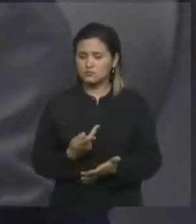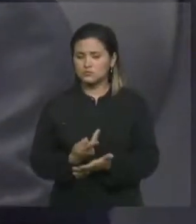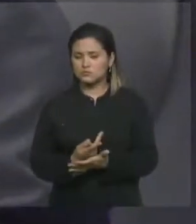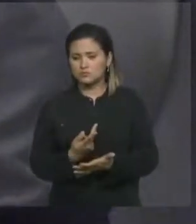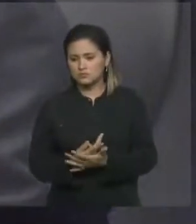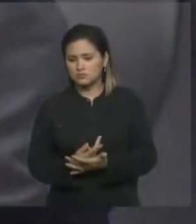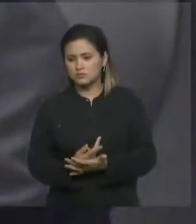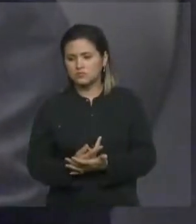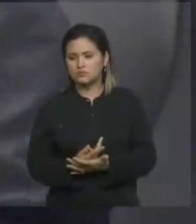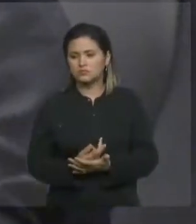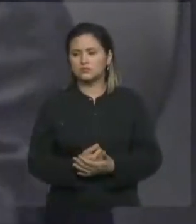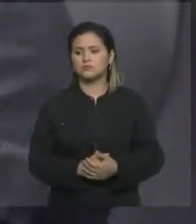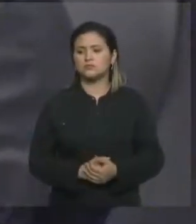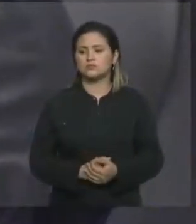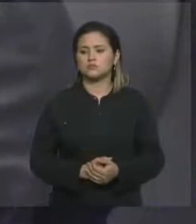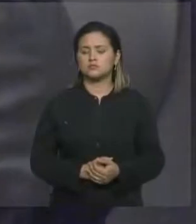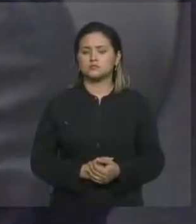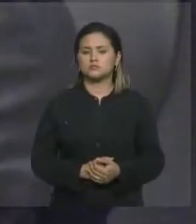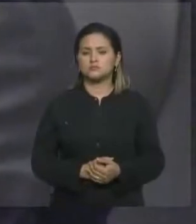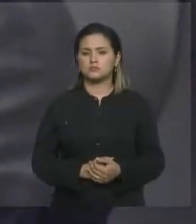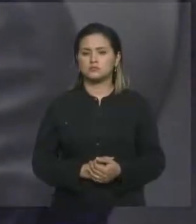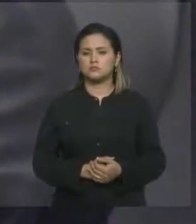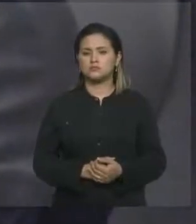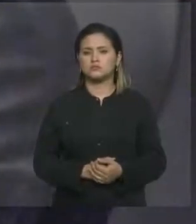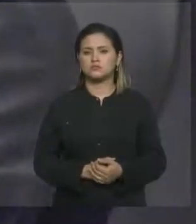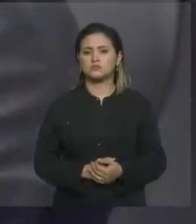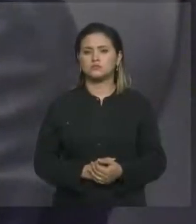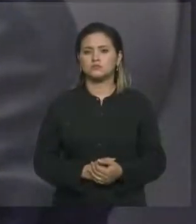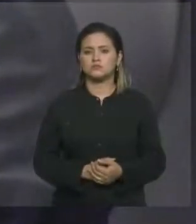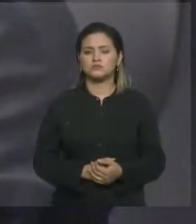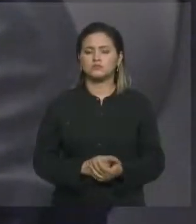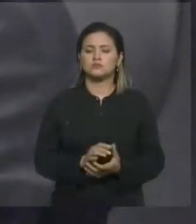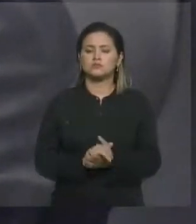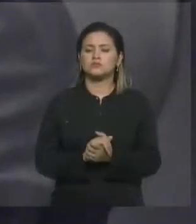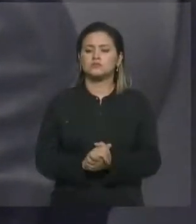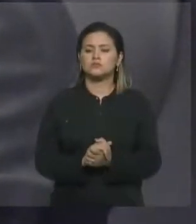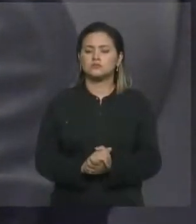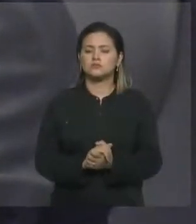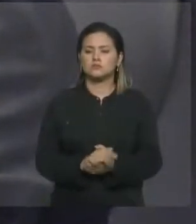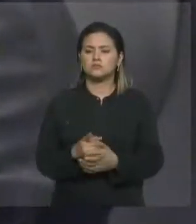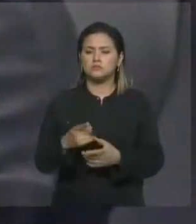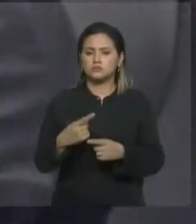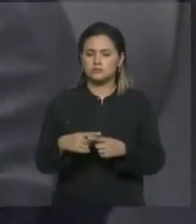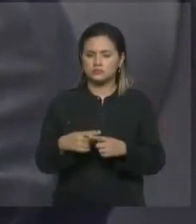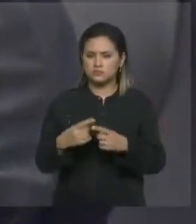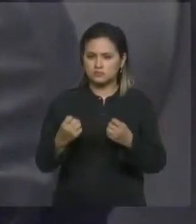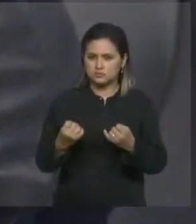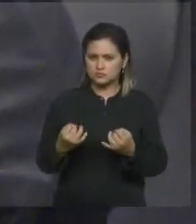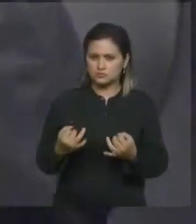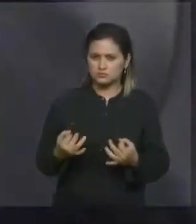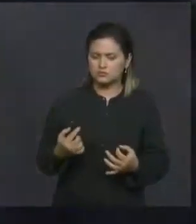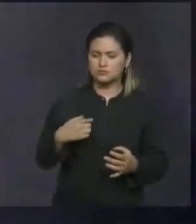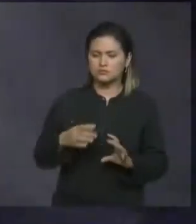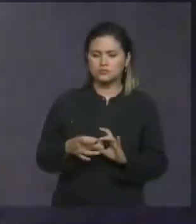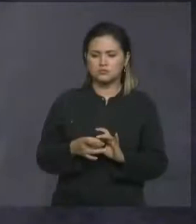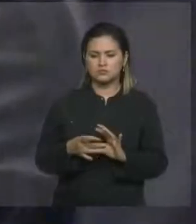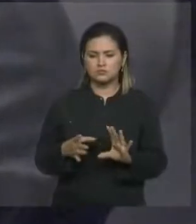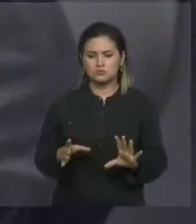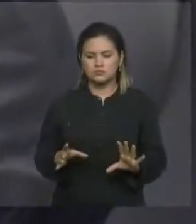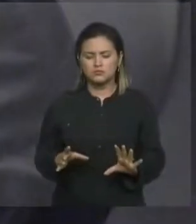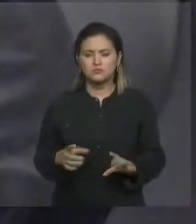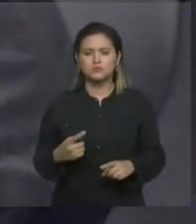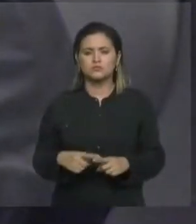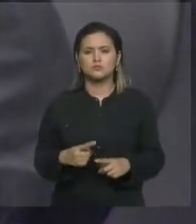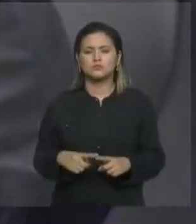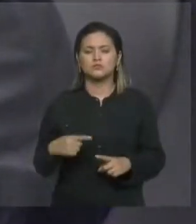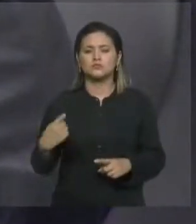de querer resolver os problemas que nos atingem. Parabéns pela explanação aí, e eu estou à disposição para que nós